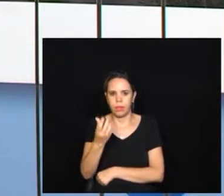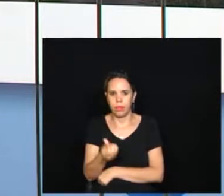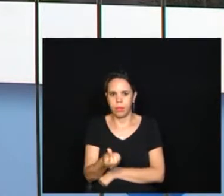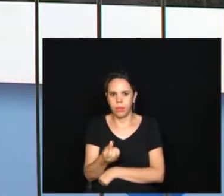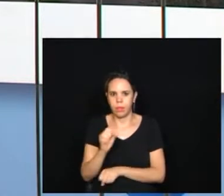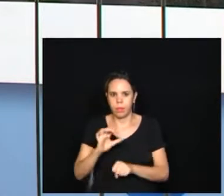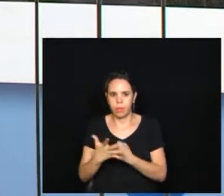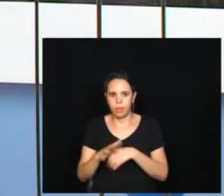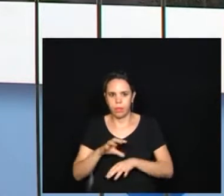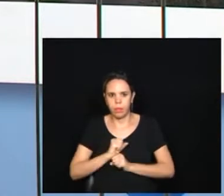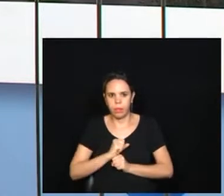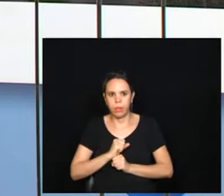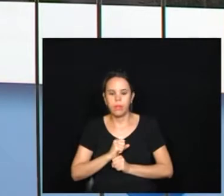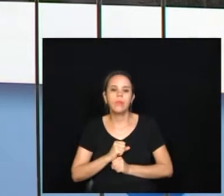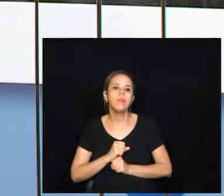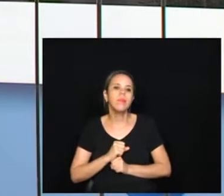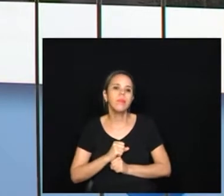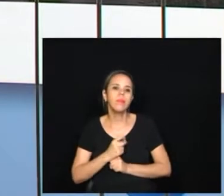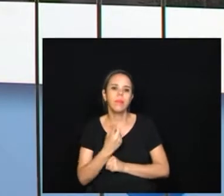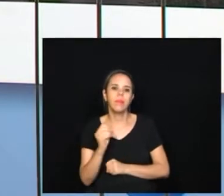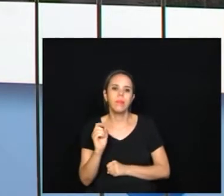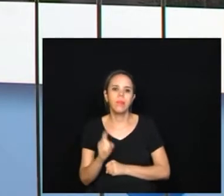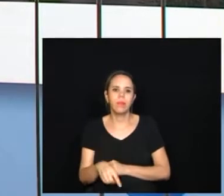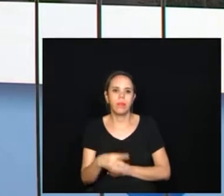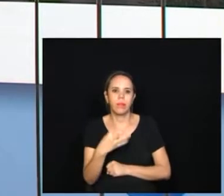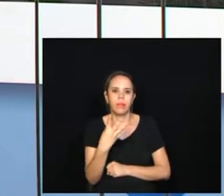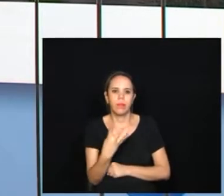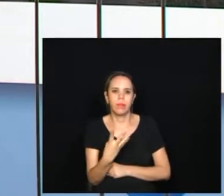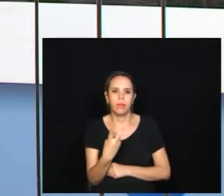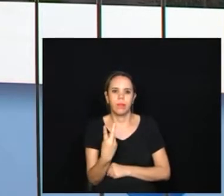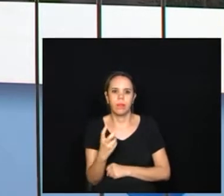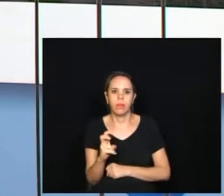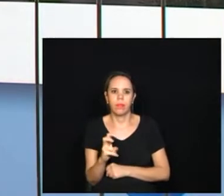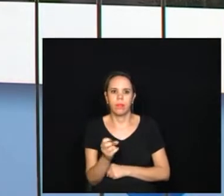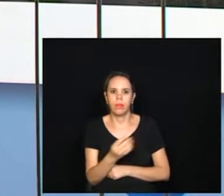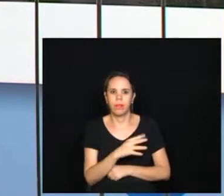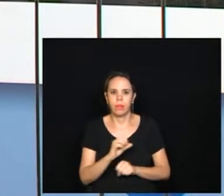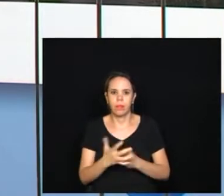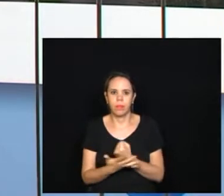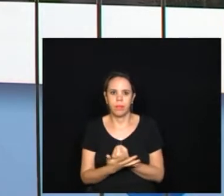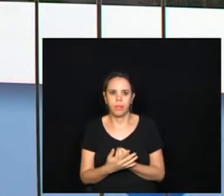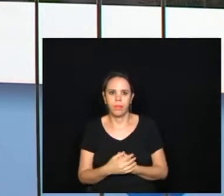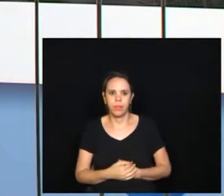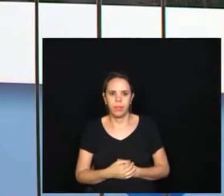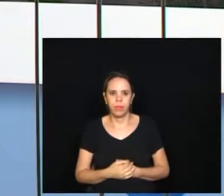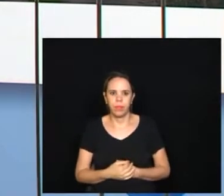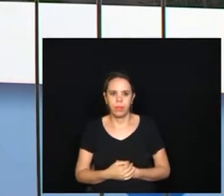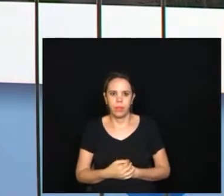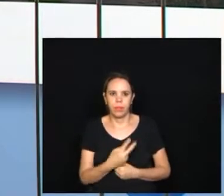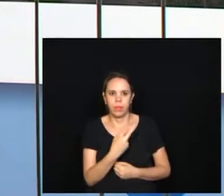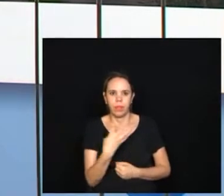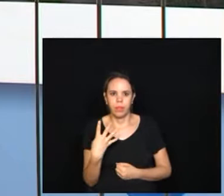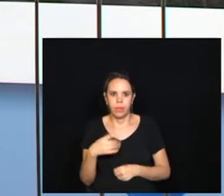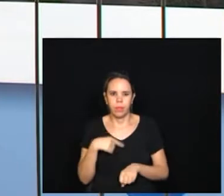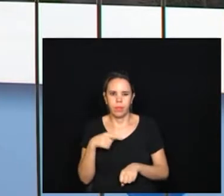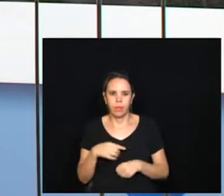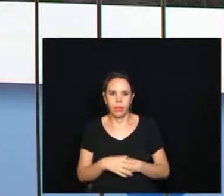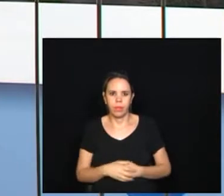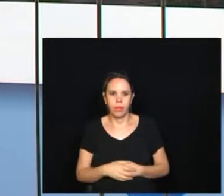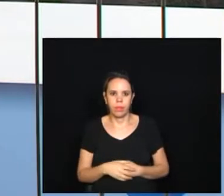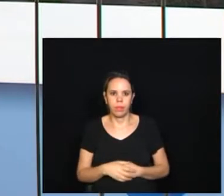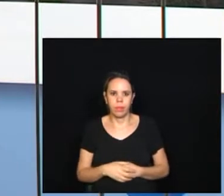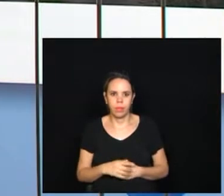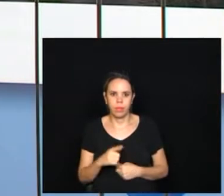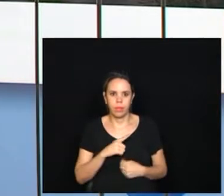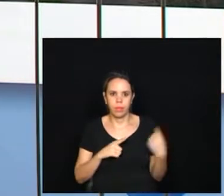21.478.546 casos da Covid. São 10.425 novos casos nas últimas 24 horas. E